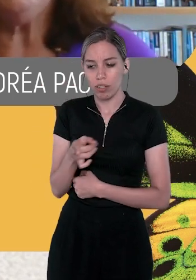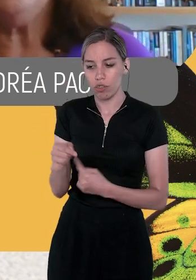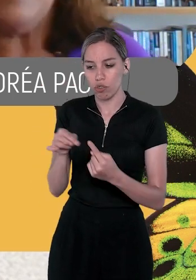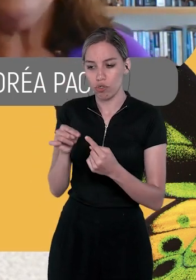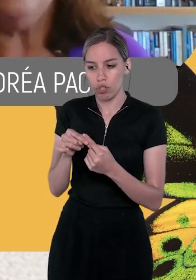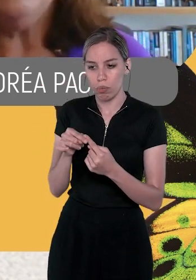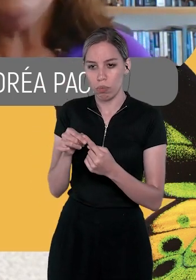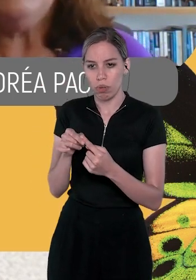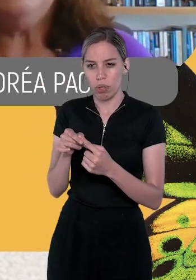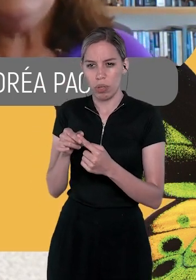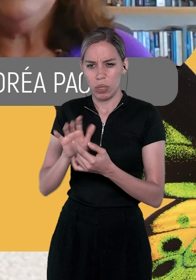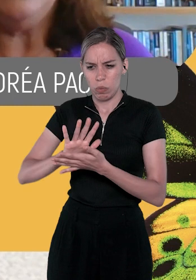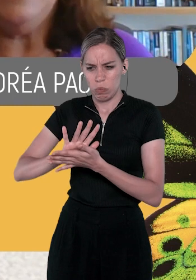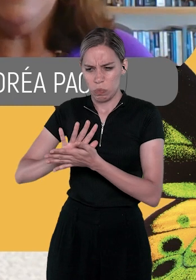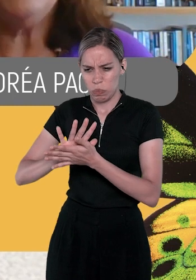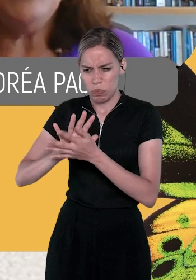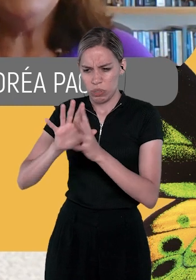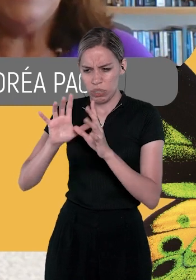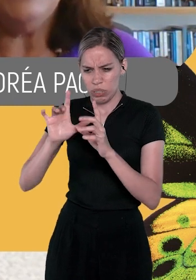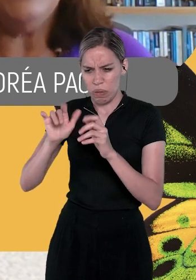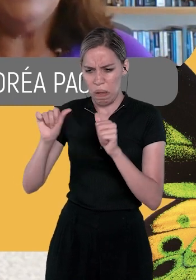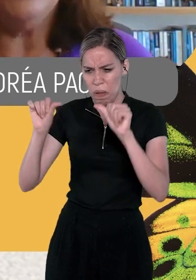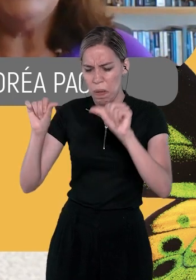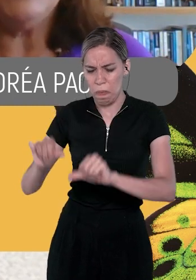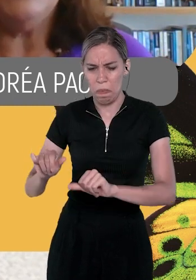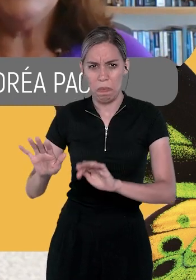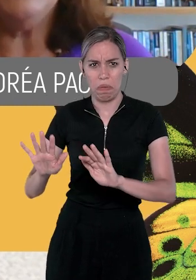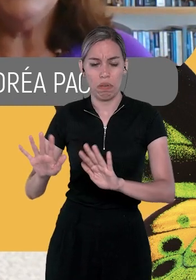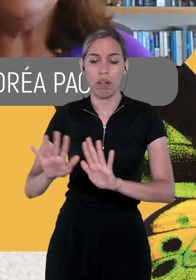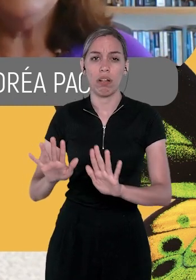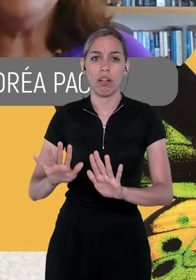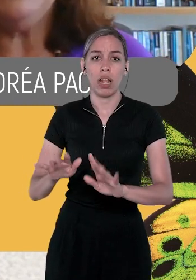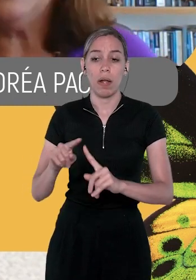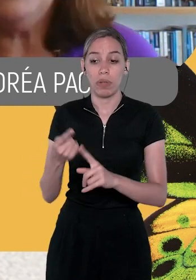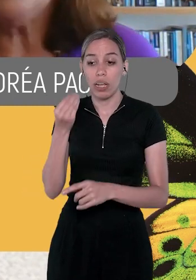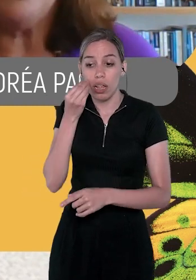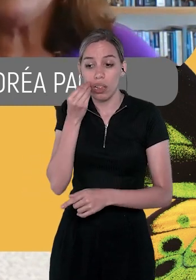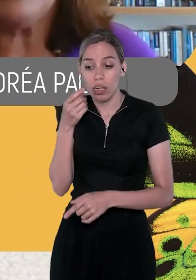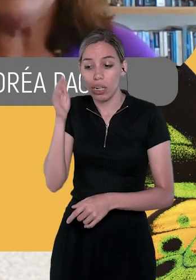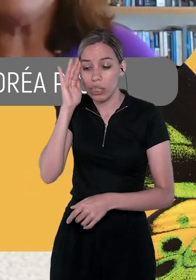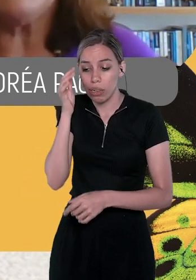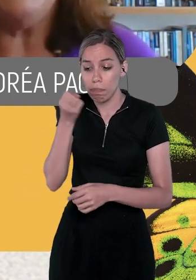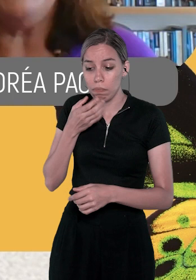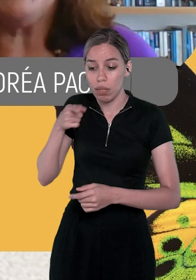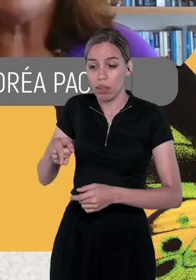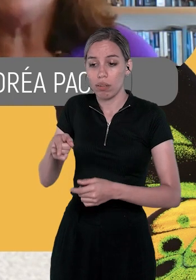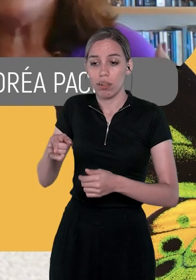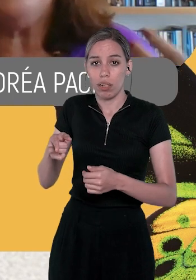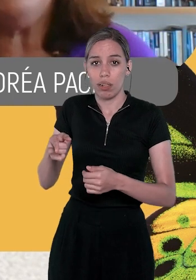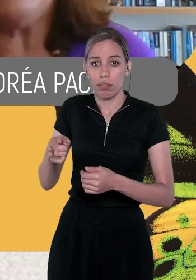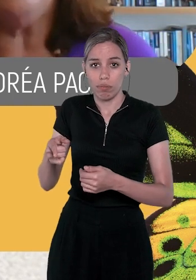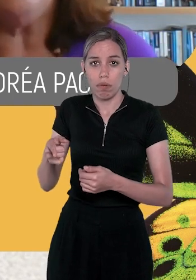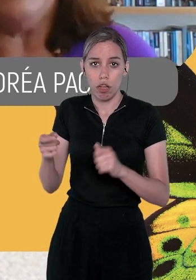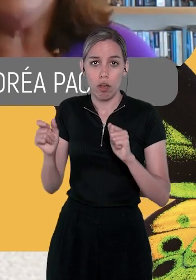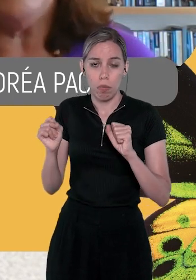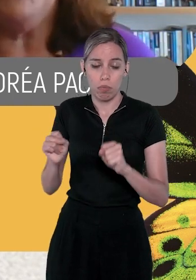menos cruel. E na rede, a adolescência fica exposta a essa série de questões que também